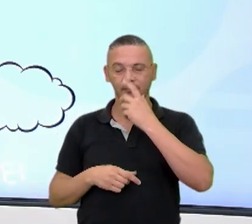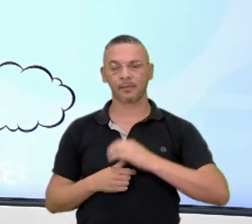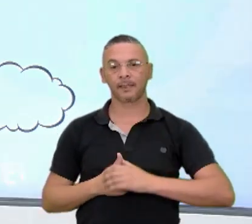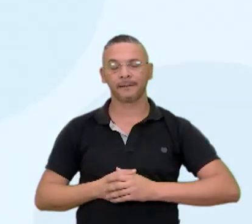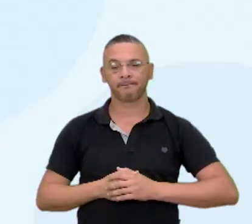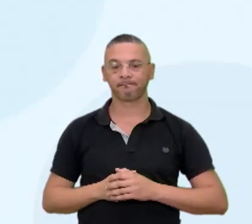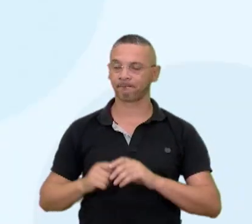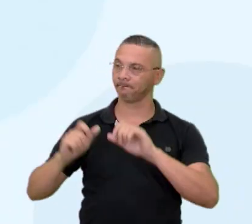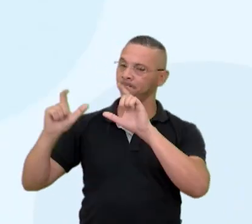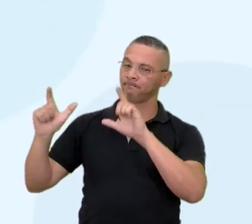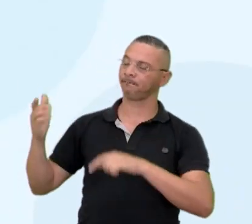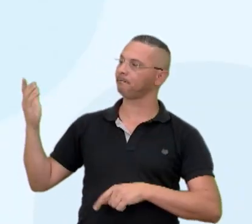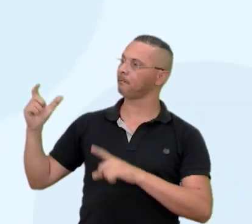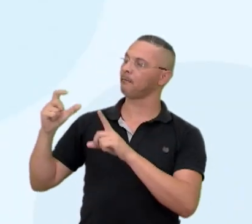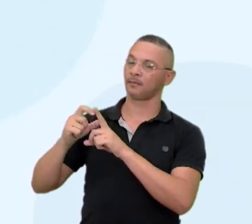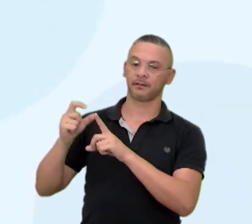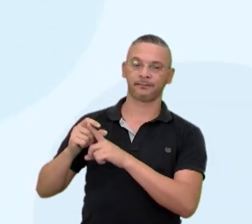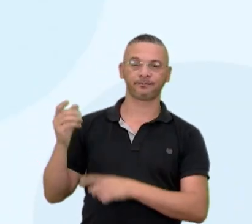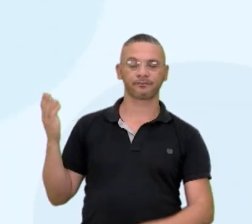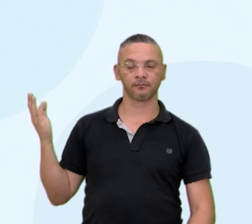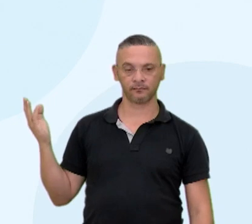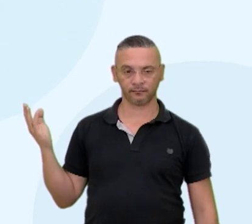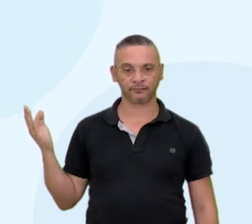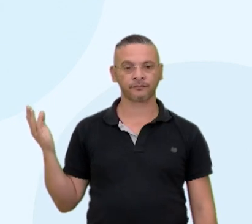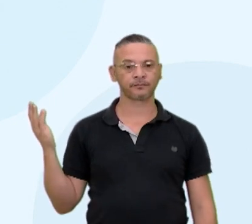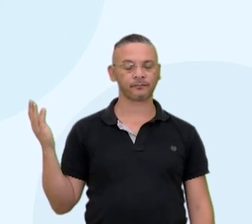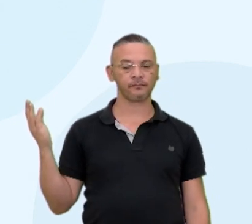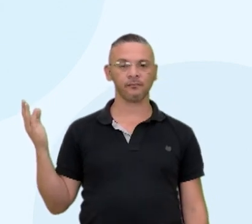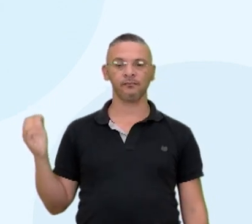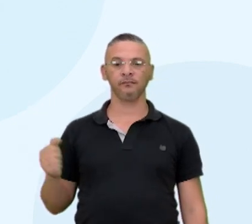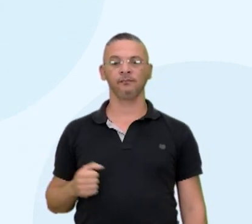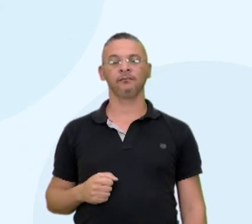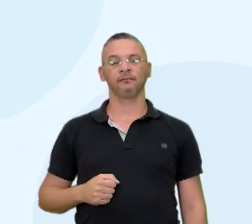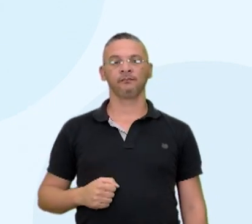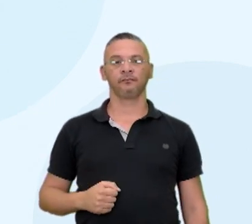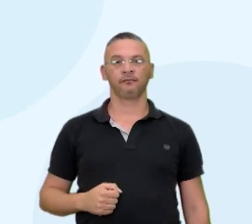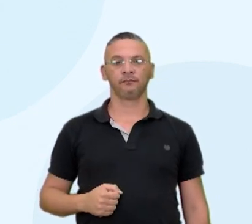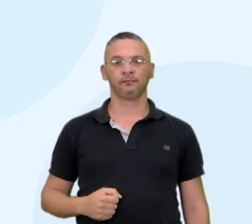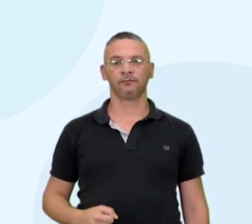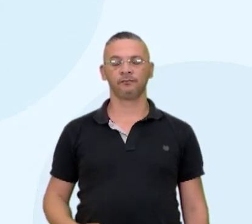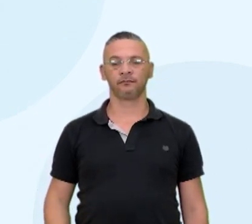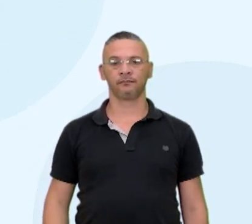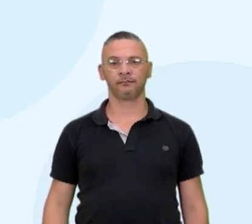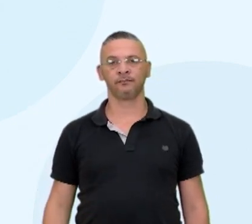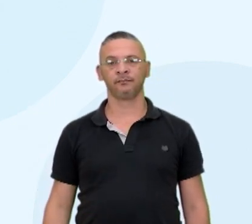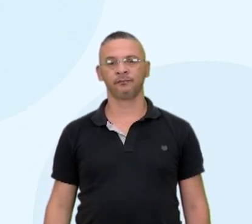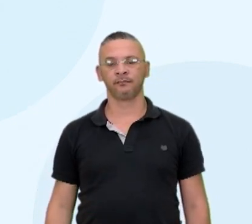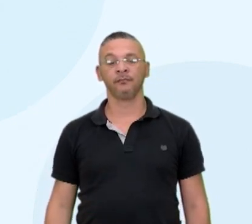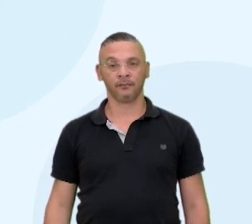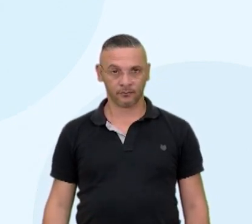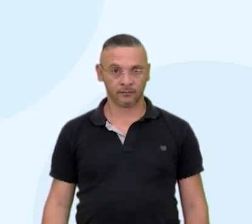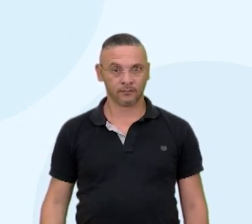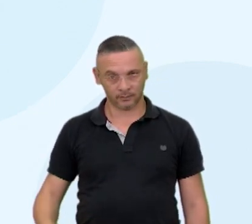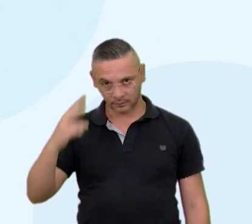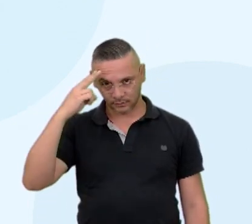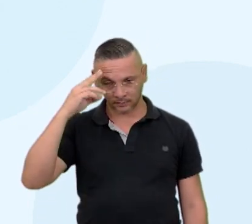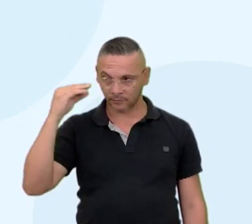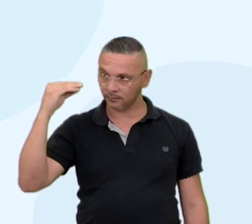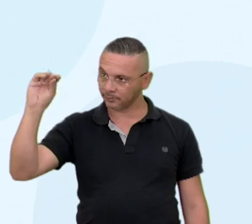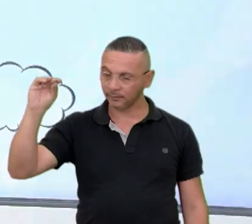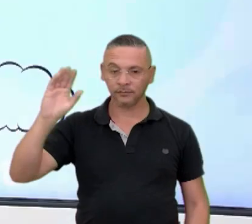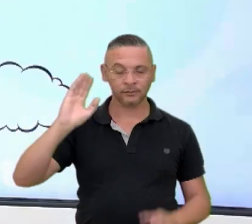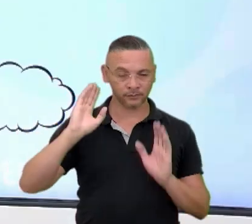Portugal e Espanha. Pensa comigo, como as informações saem de lá e chegam até aqui? Olha a informação que está no Jornal da Espanha hoje, 18